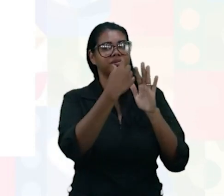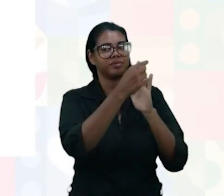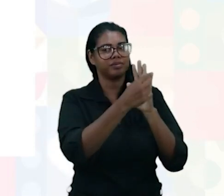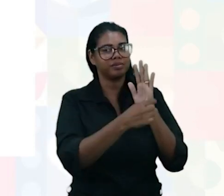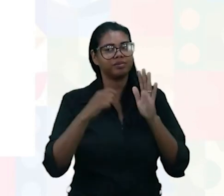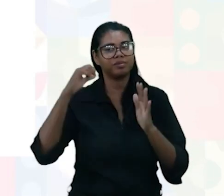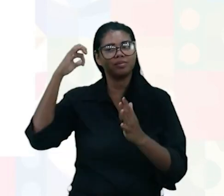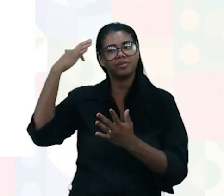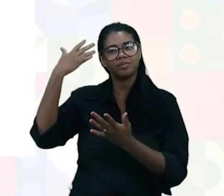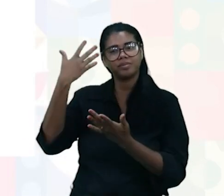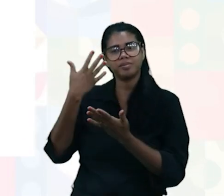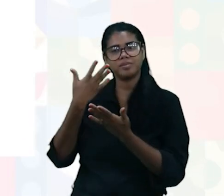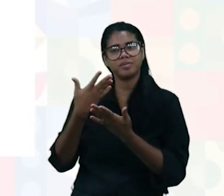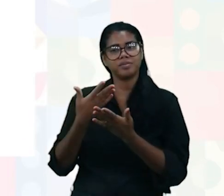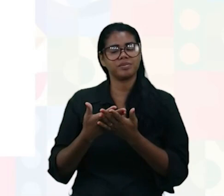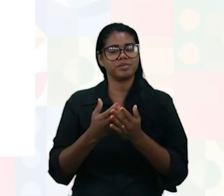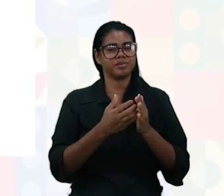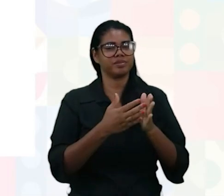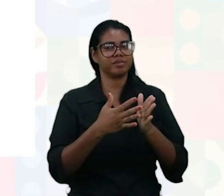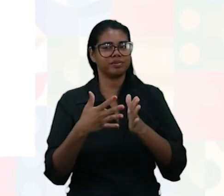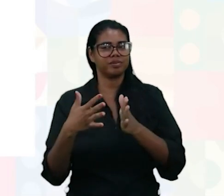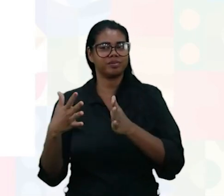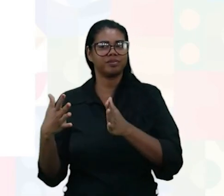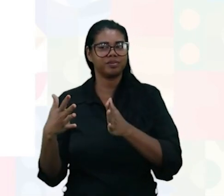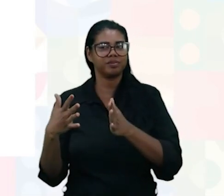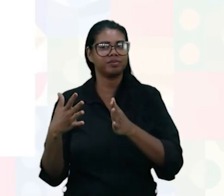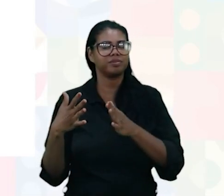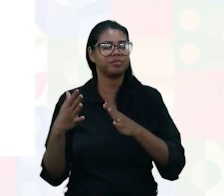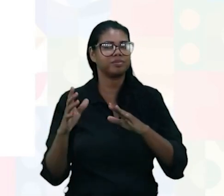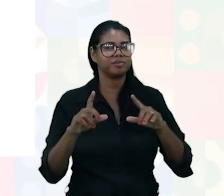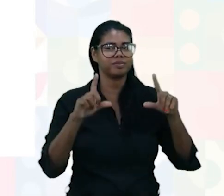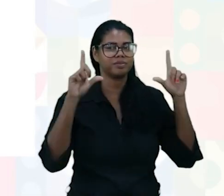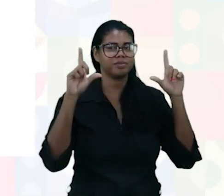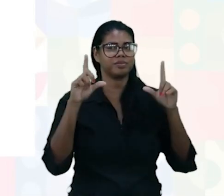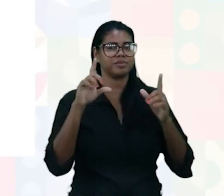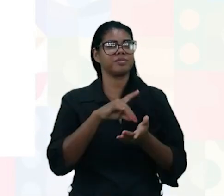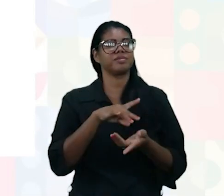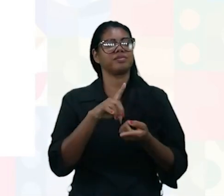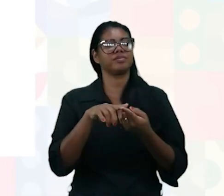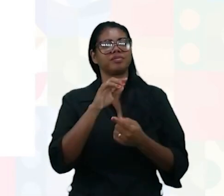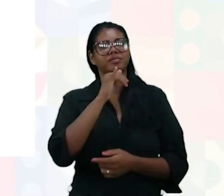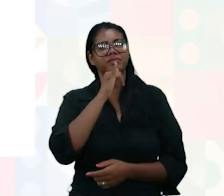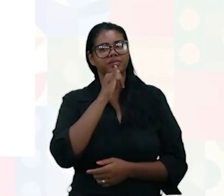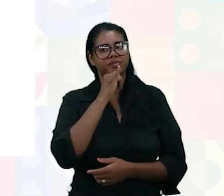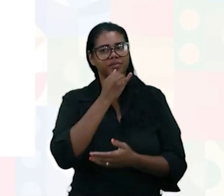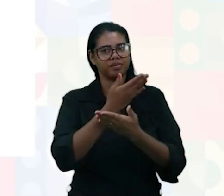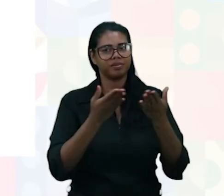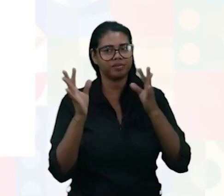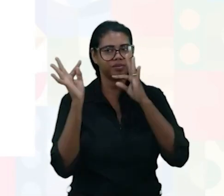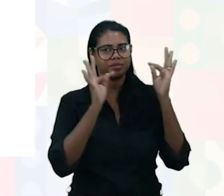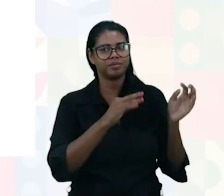né? Um recorte histórico, tá certo? E em tela a gente tem aí alguns exemplos para você ver.